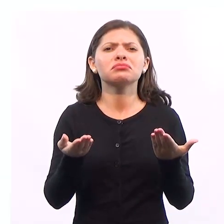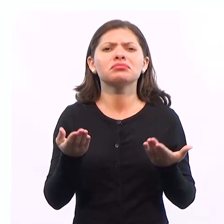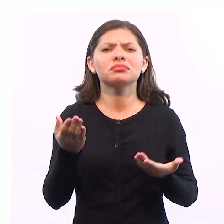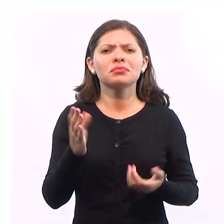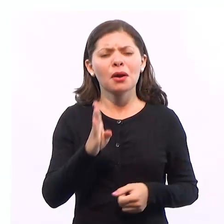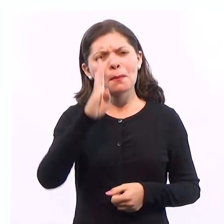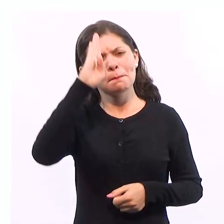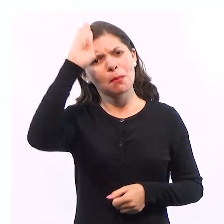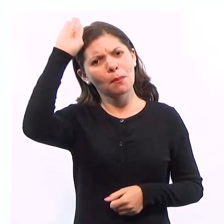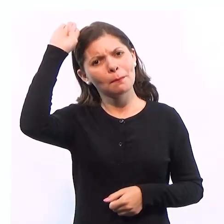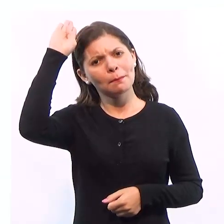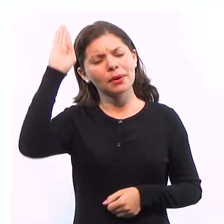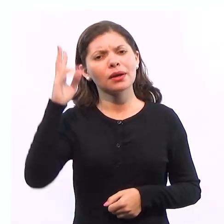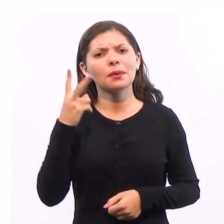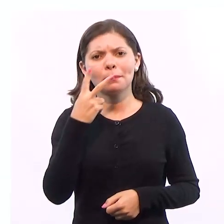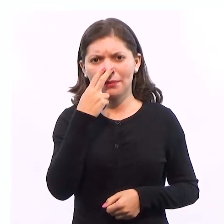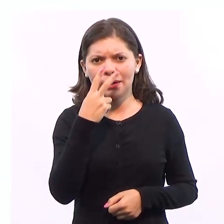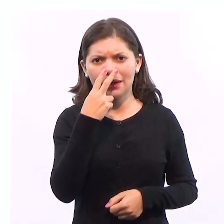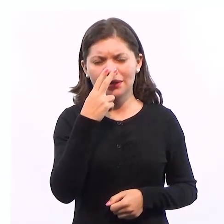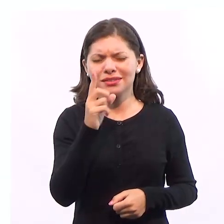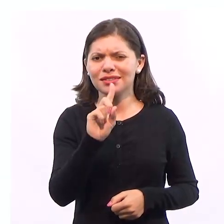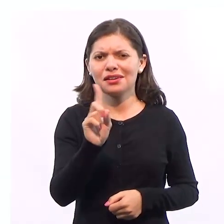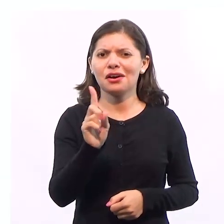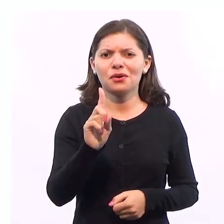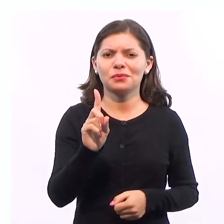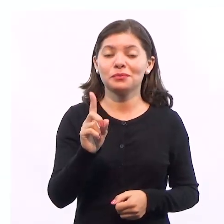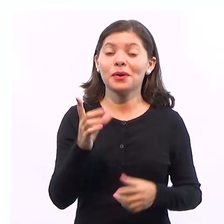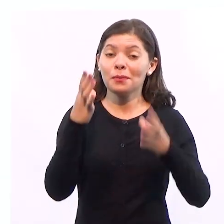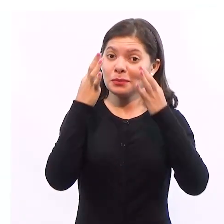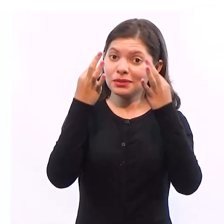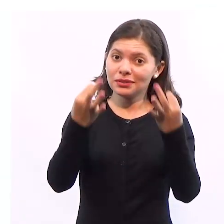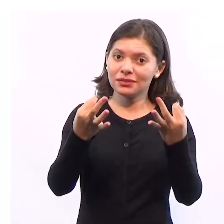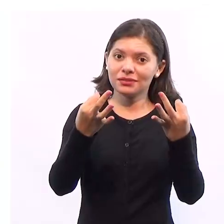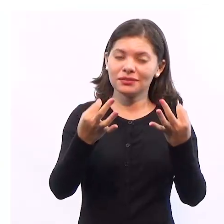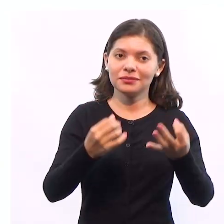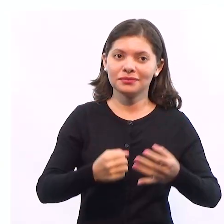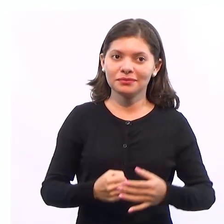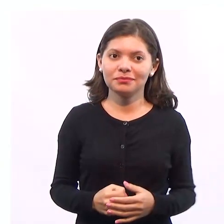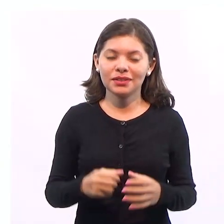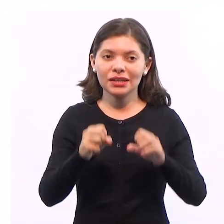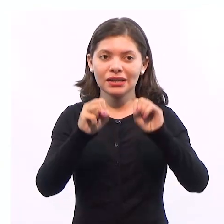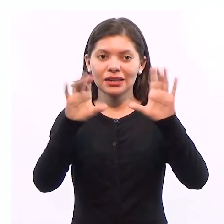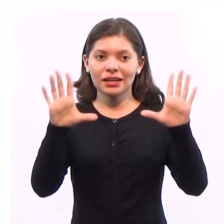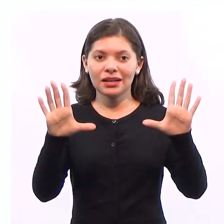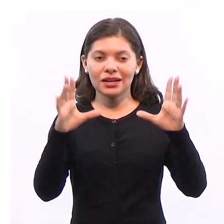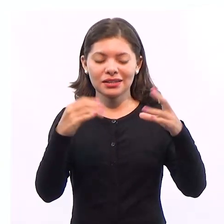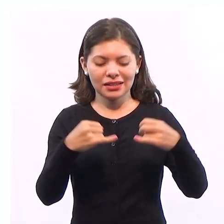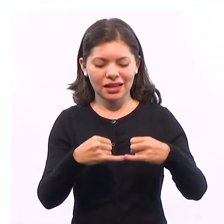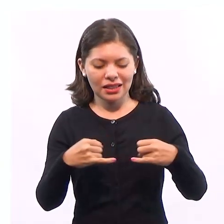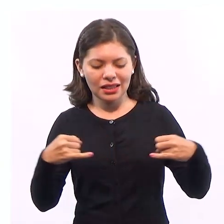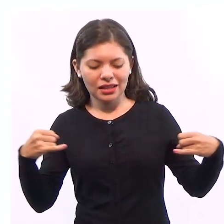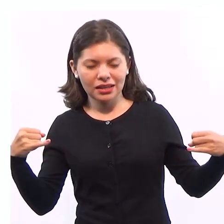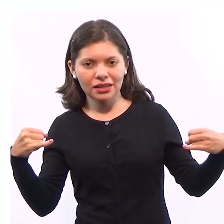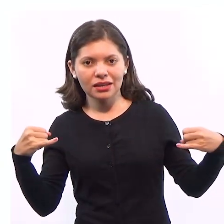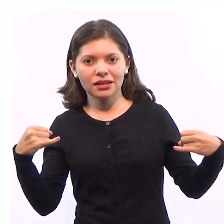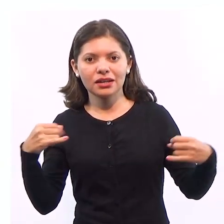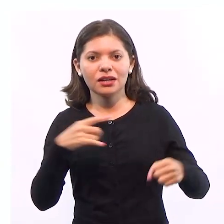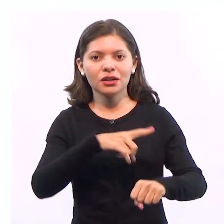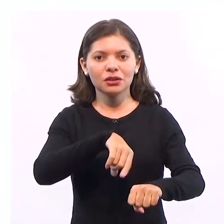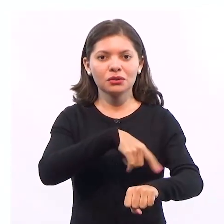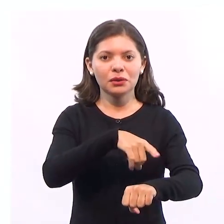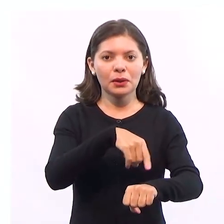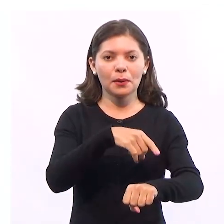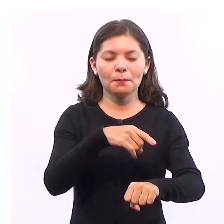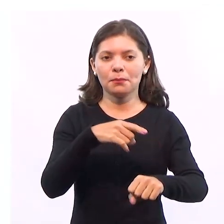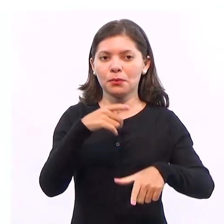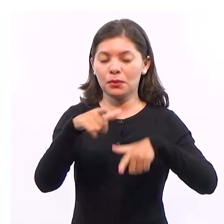parece coisa de bombeiro, não, filho, não tem nada a ver com isso. Tá? Presta bem atenção aí, ó. E é claro, nós temos aqui a nossa linha do tempo, né, que a gente